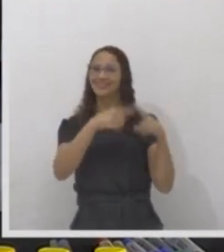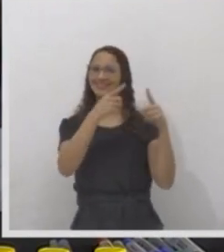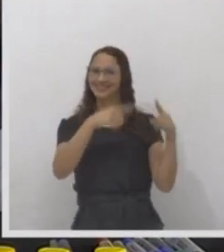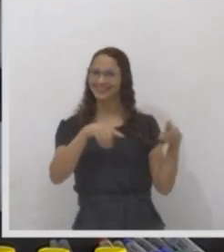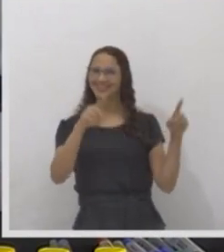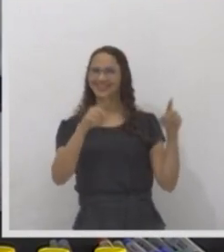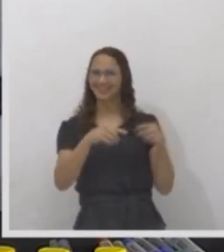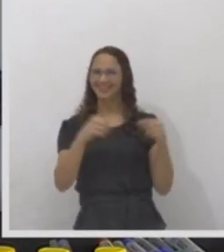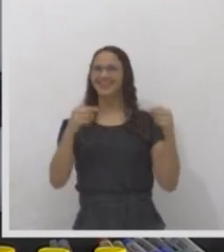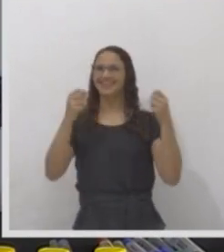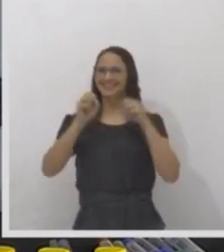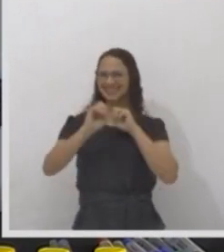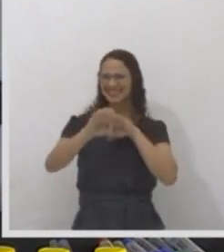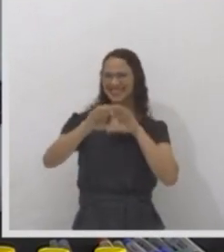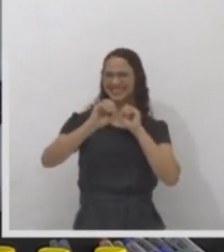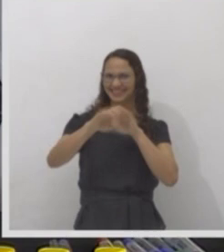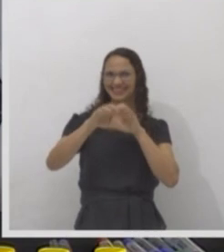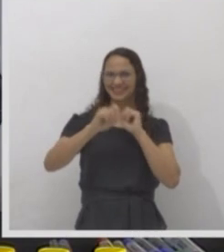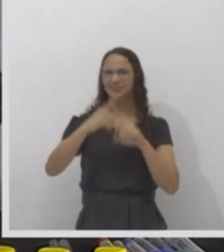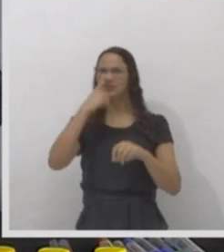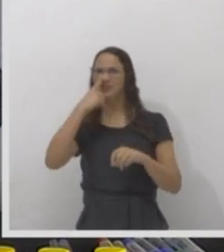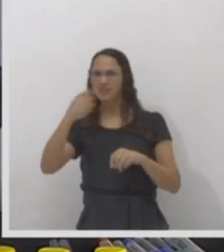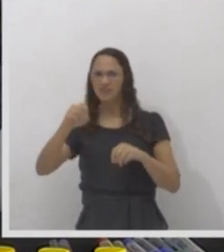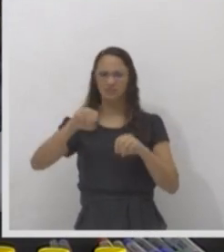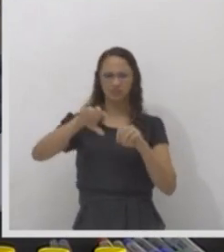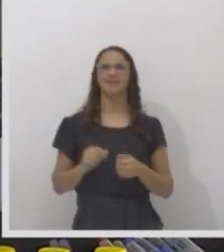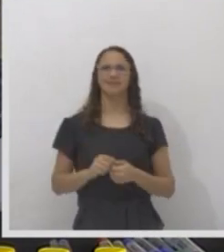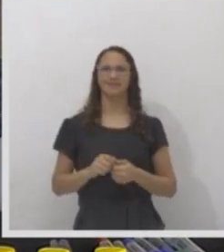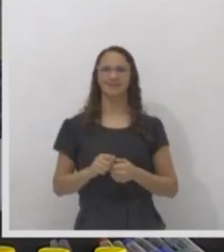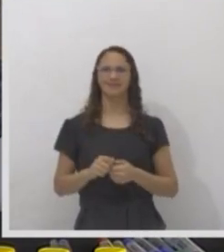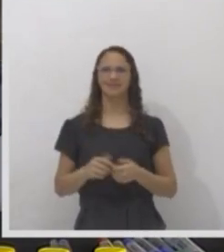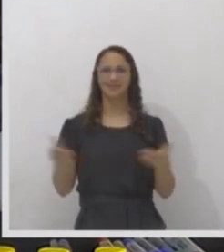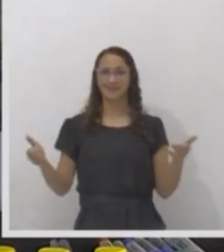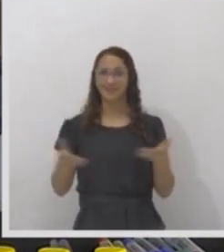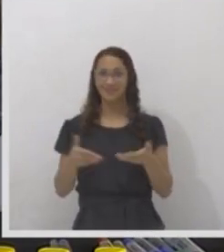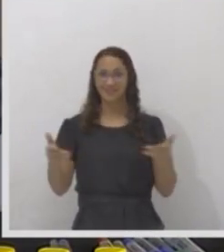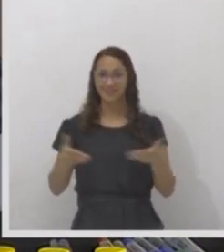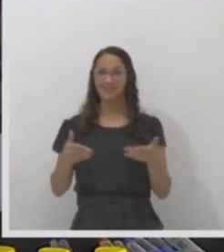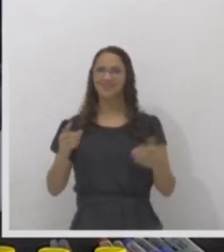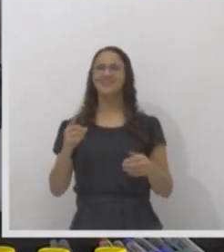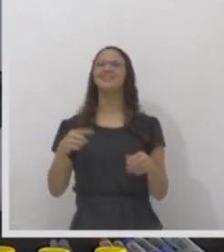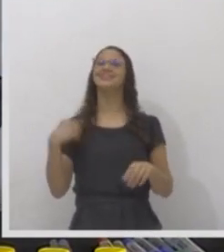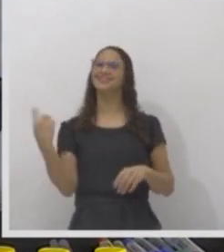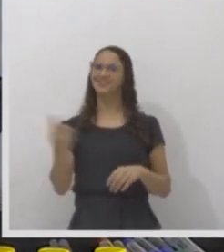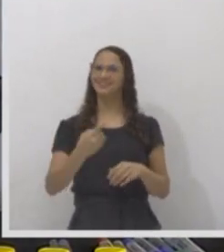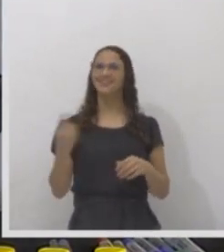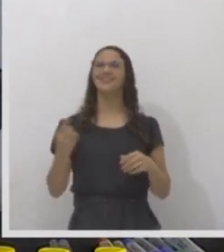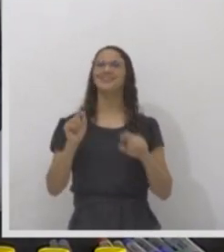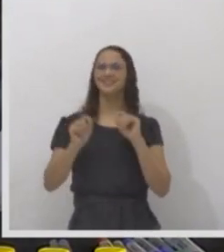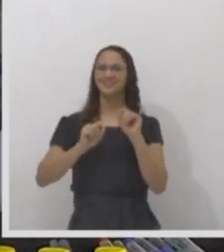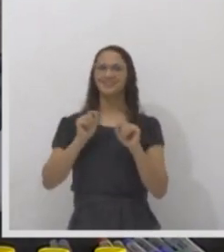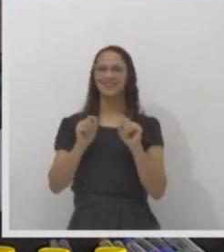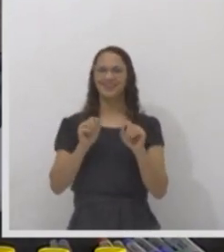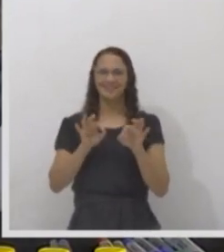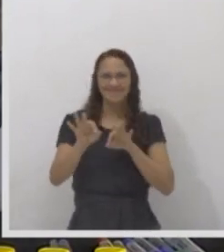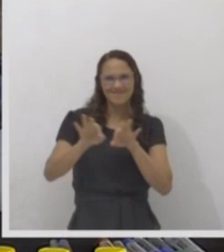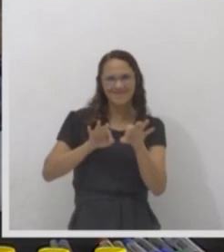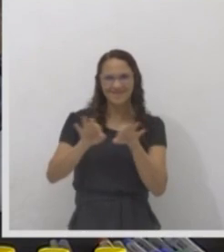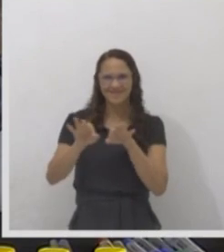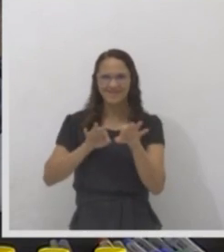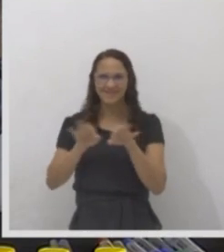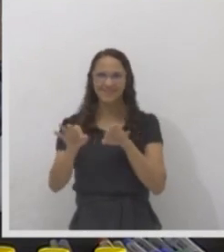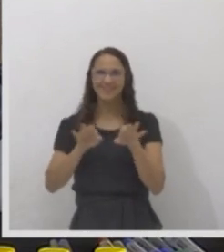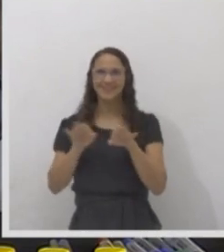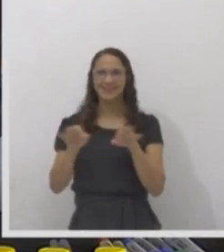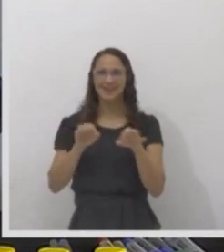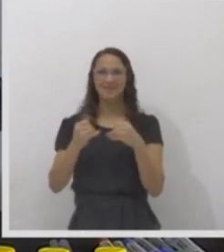você separar o lixo adequadamente. Pois bem, hoje estaremos fazendo uma atividade em que a gente vai fabricar, né,